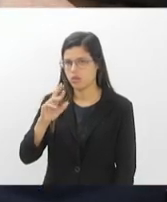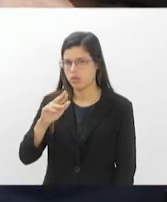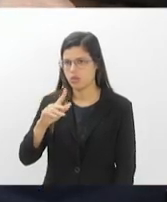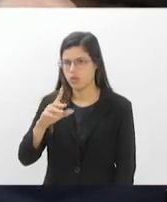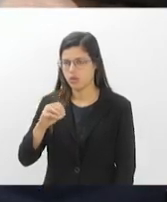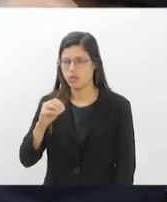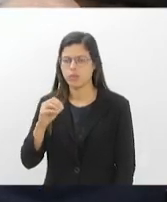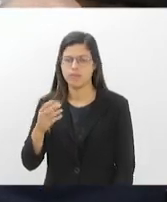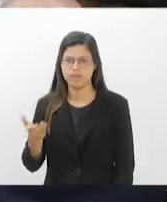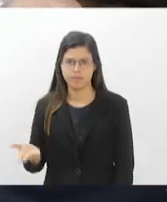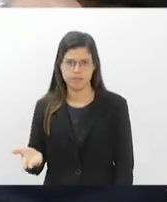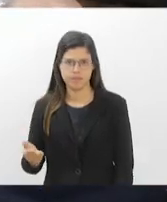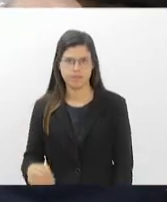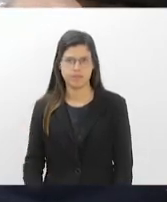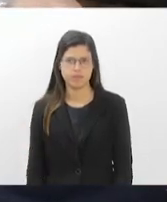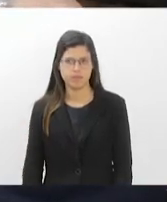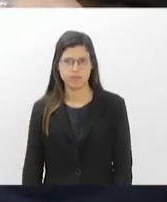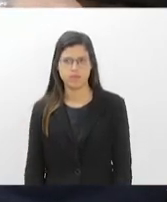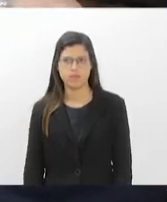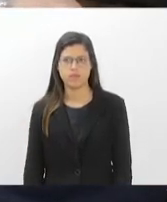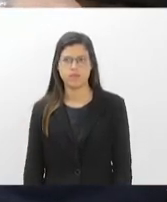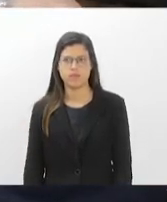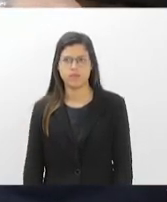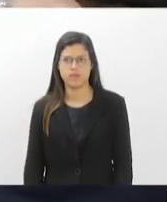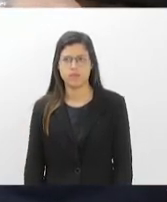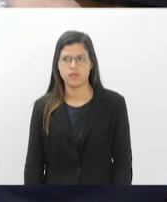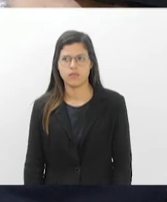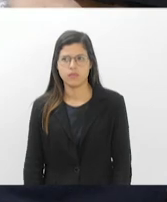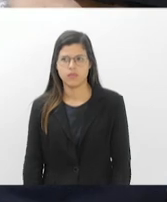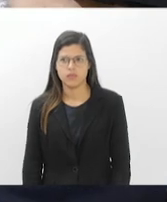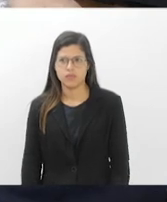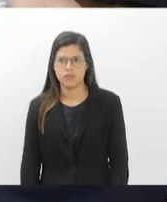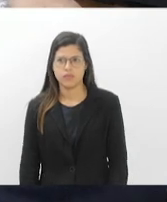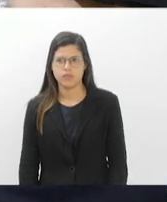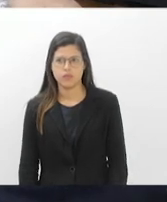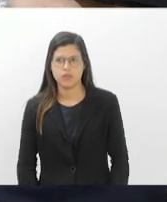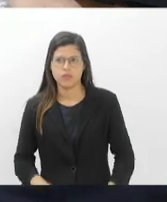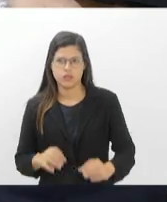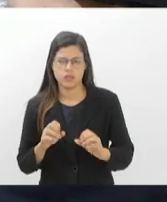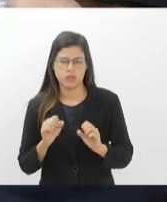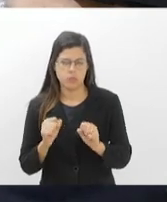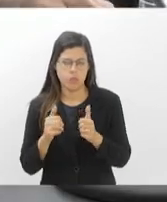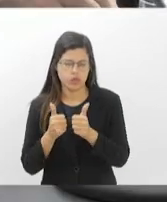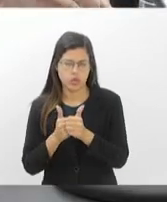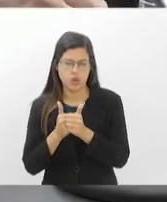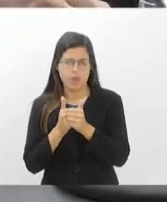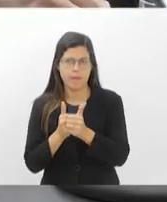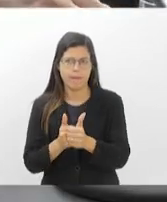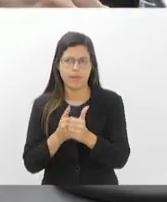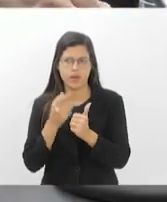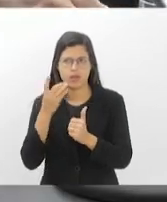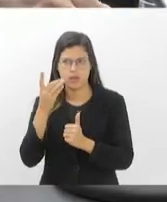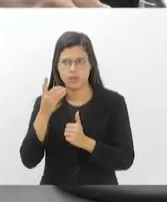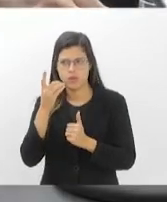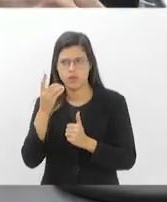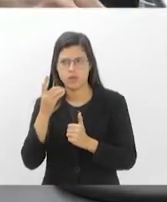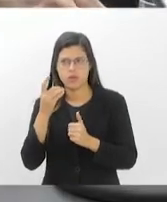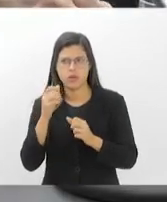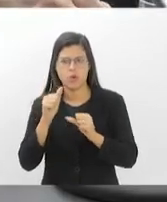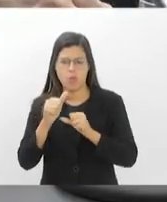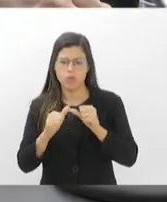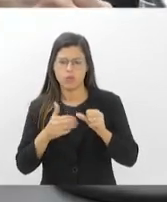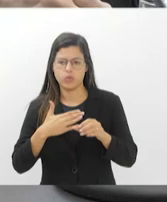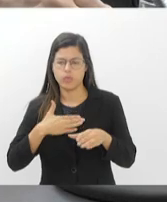De fato, a gente pode seguir, deputado, e faço aqui a minha retificação do voto,